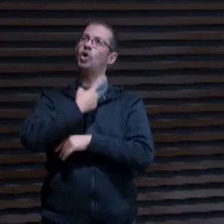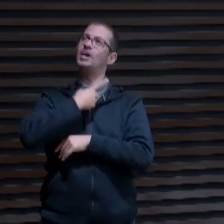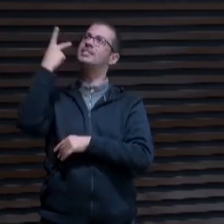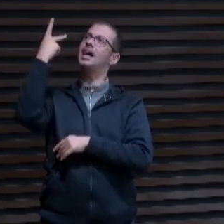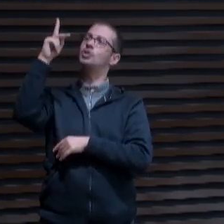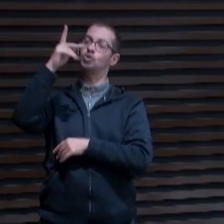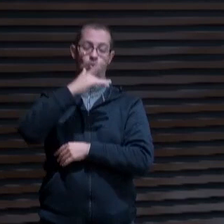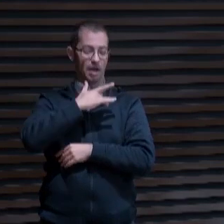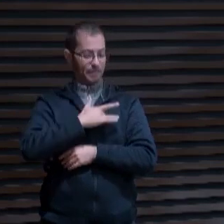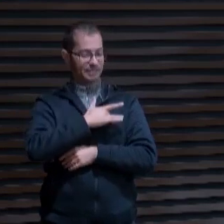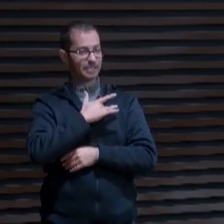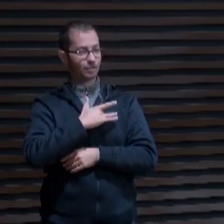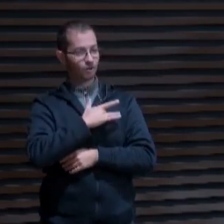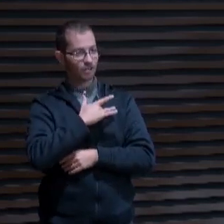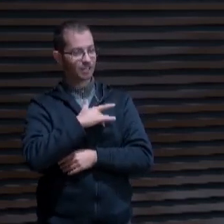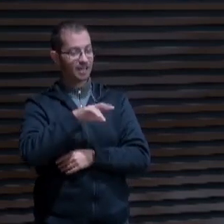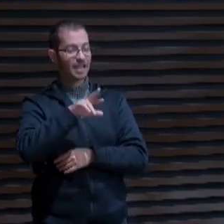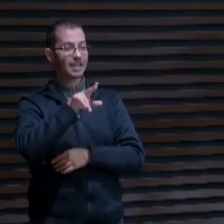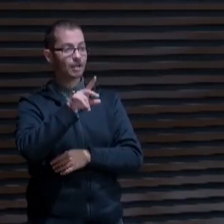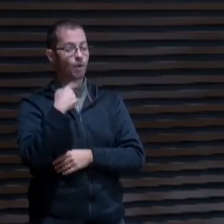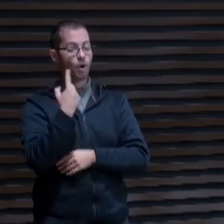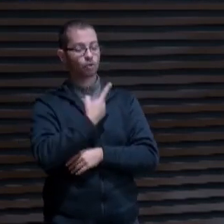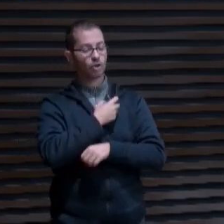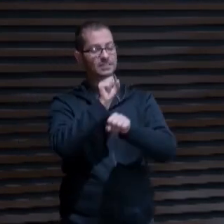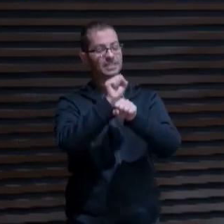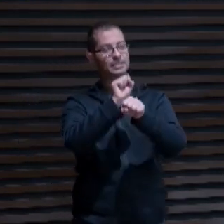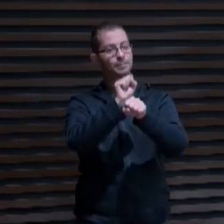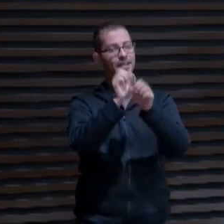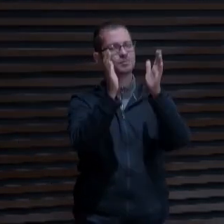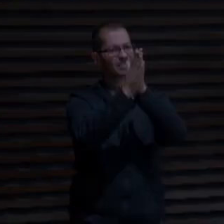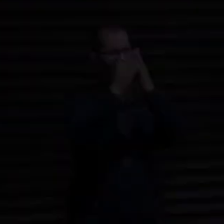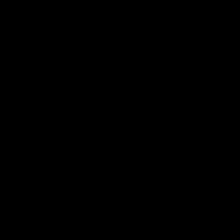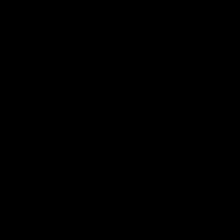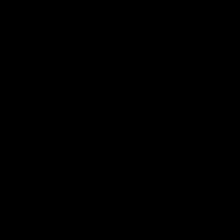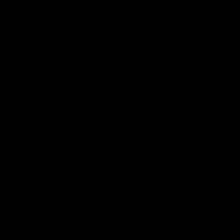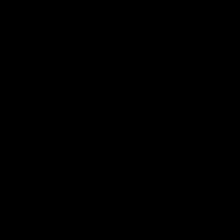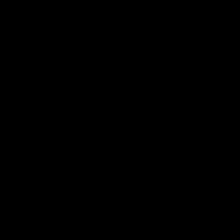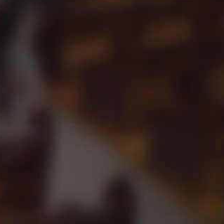misericórdia, como de ti esperamos. Aleluia ao Senhor.